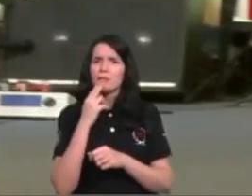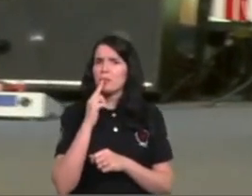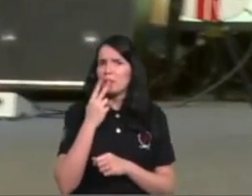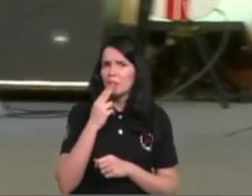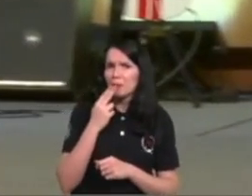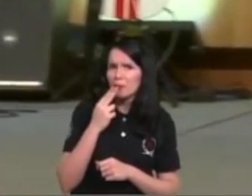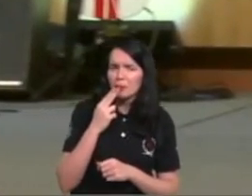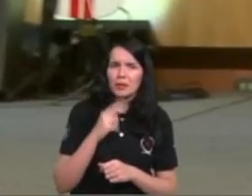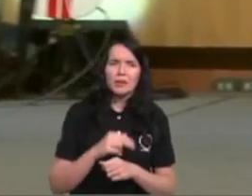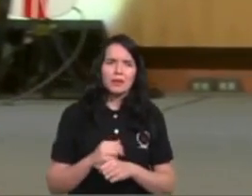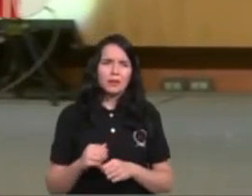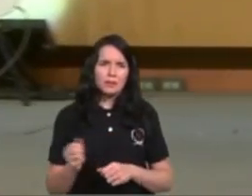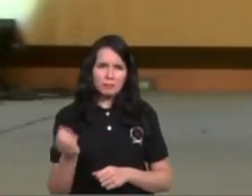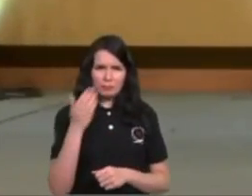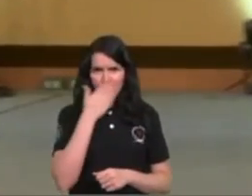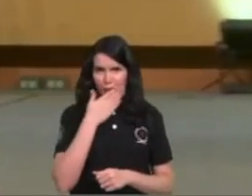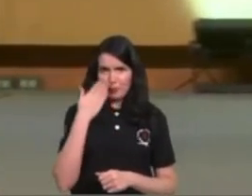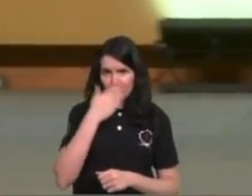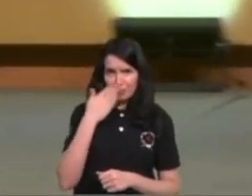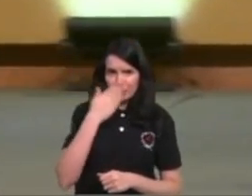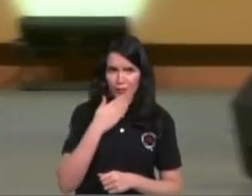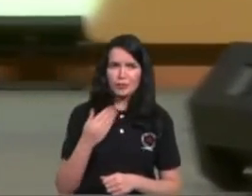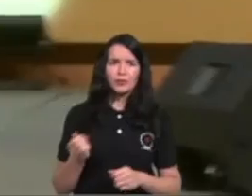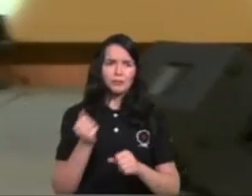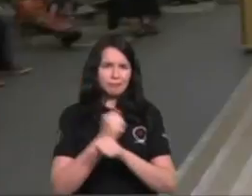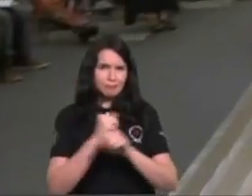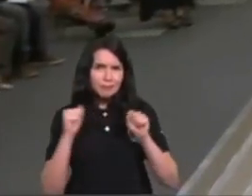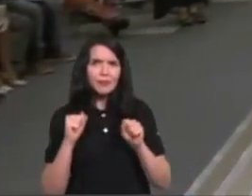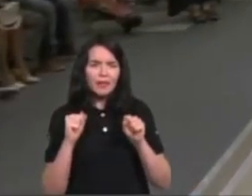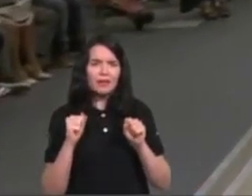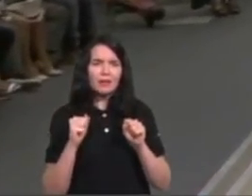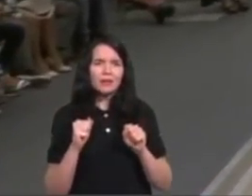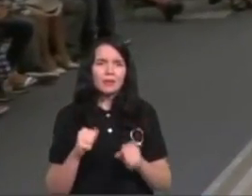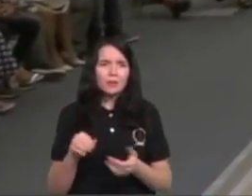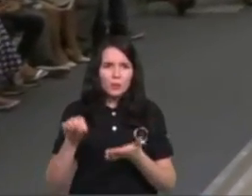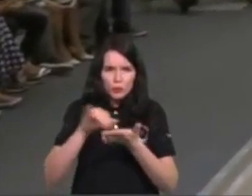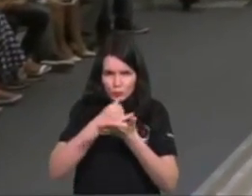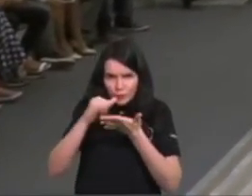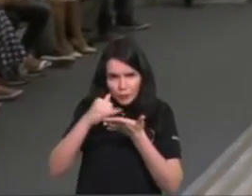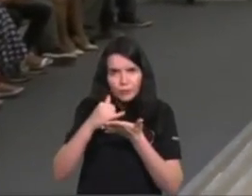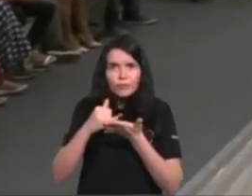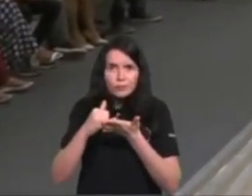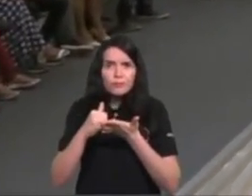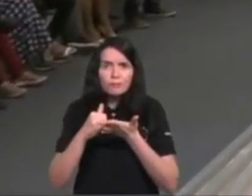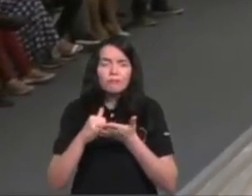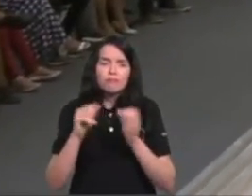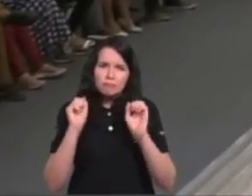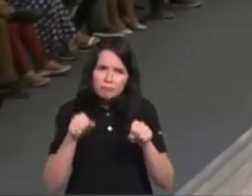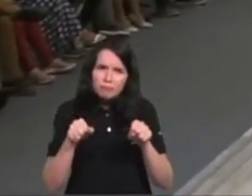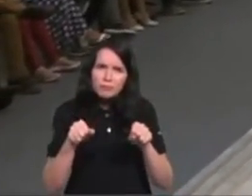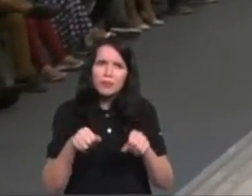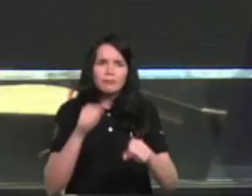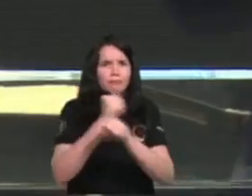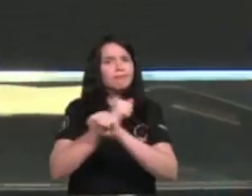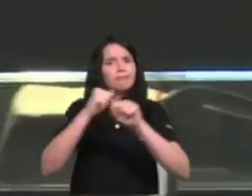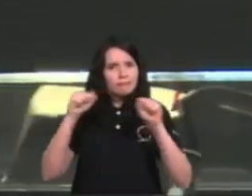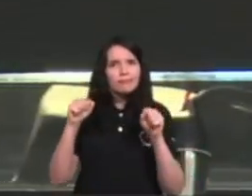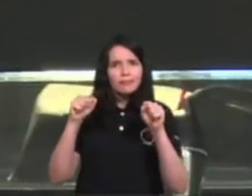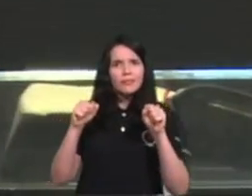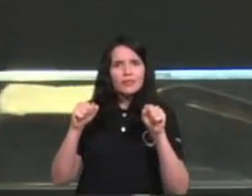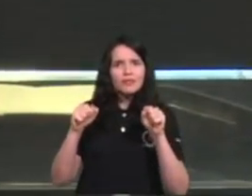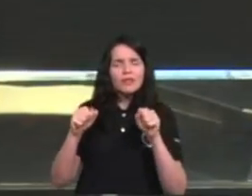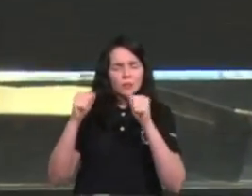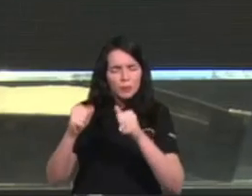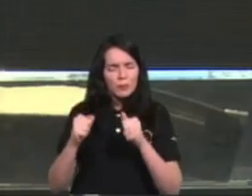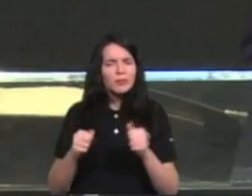cigarro da pornografia de uma vida devassa da cocaína você pode vir a ser liberto pelo